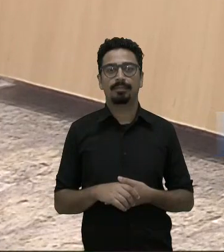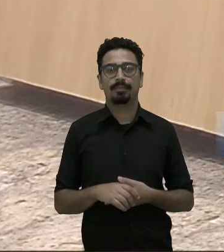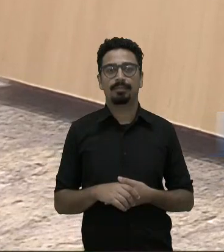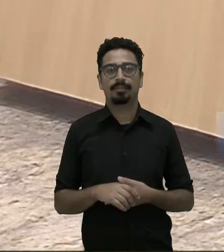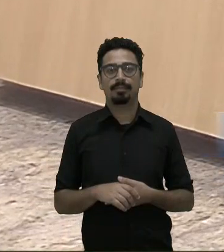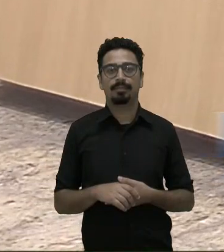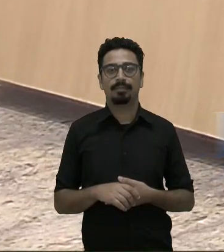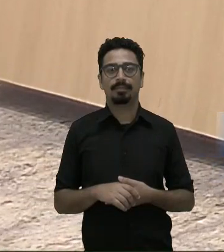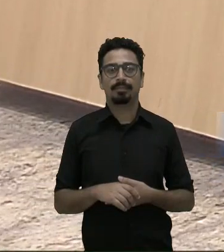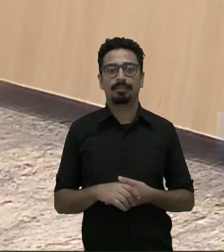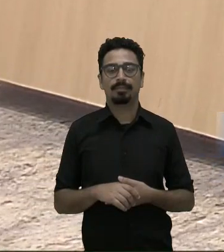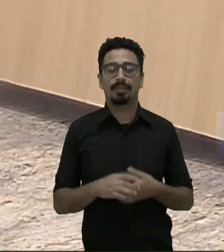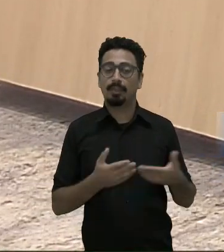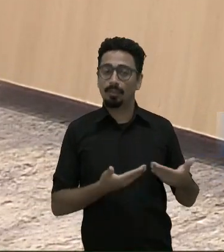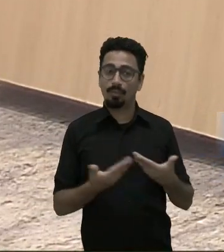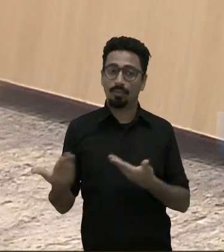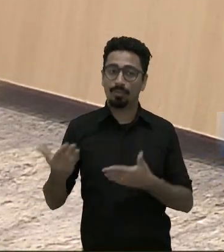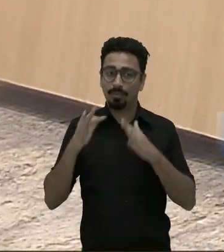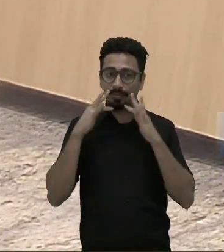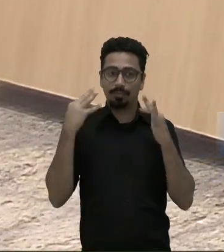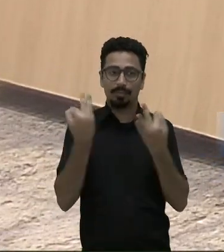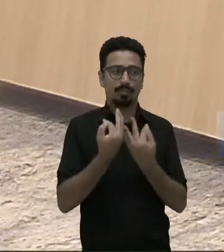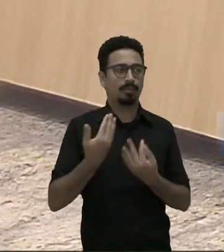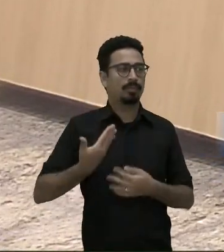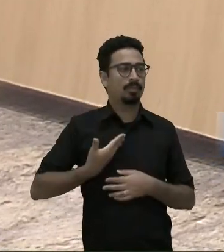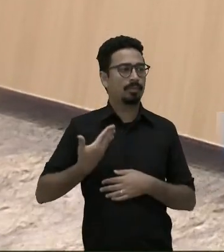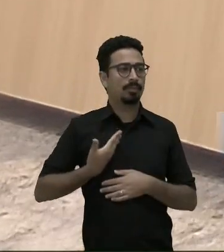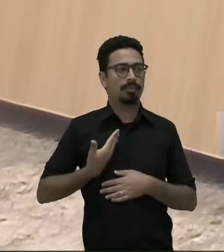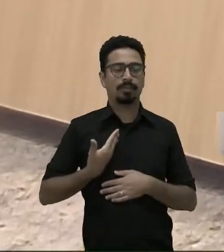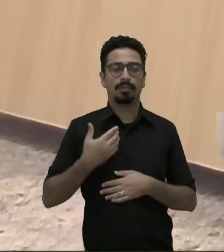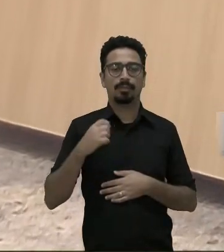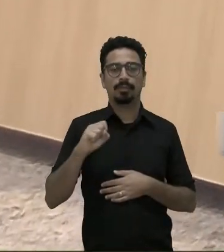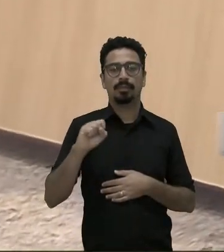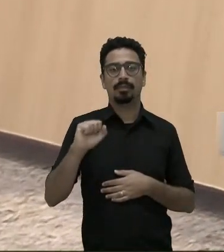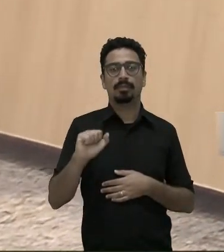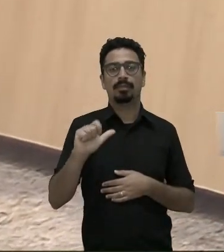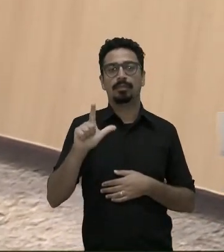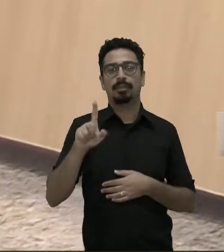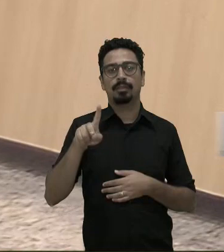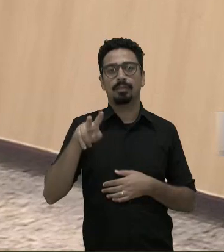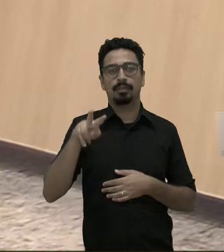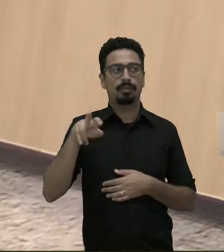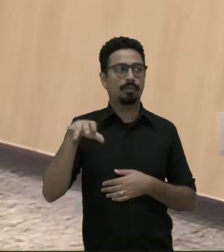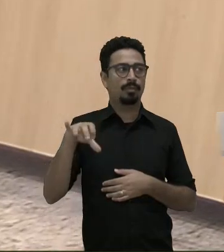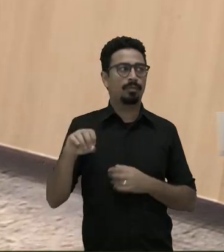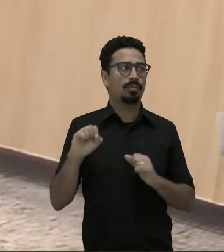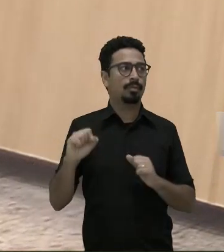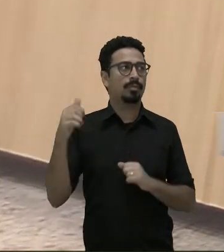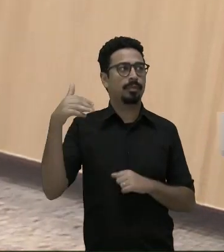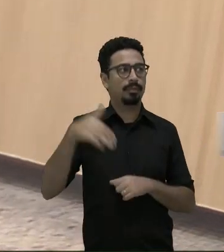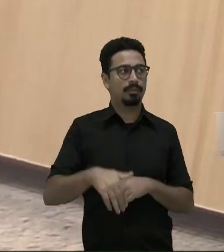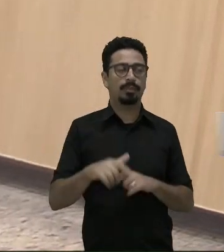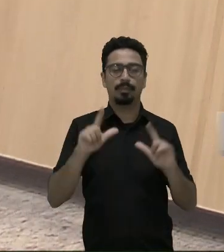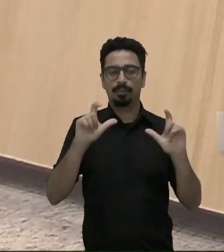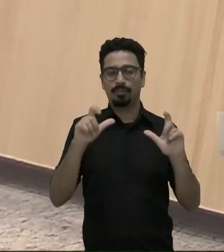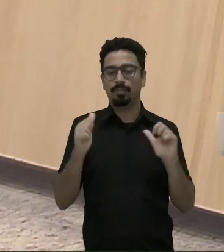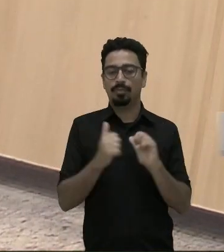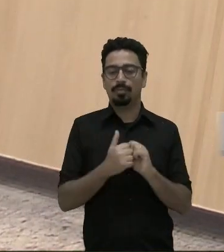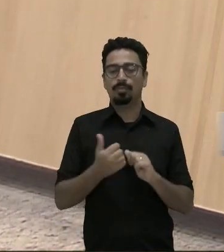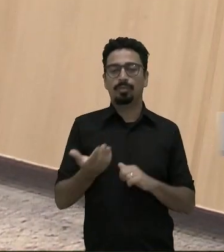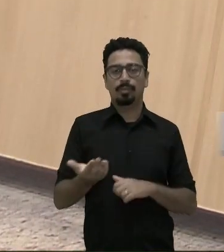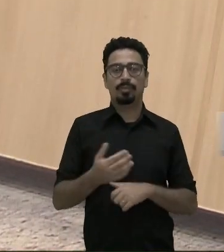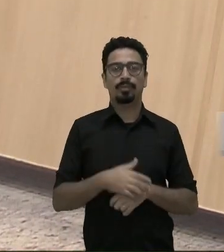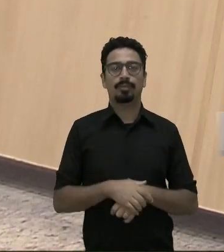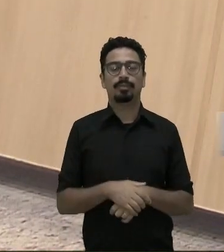Nós já convidamos também os familiares e os amigos do Sávio para que possam vir fazer uma foto com ele.